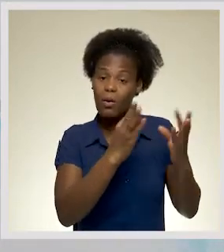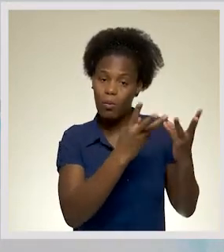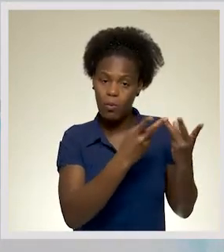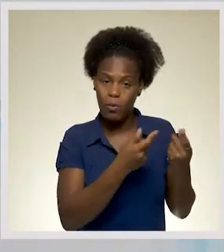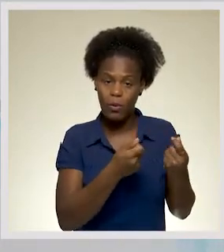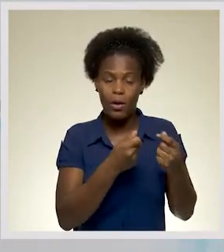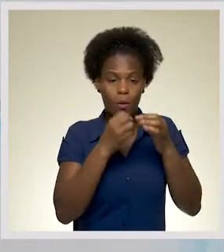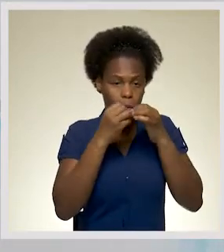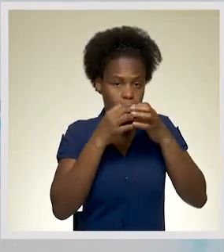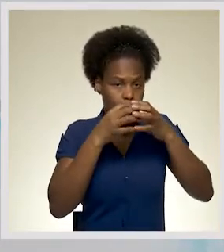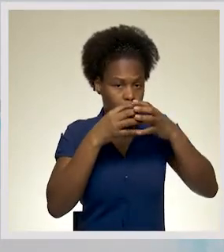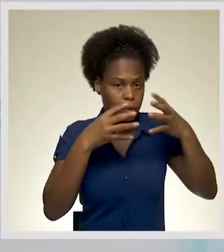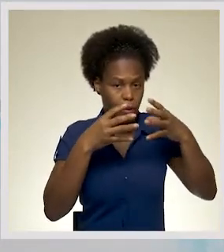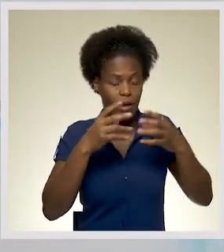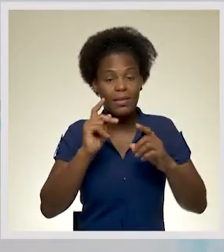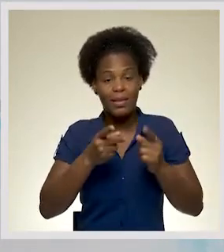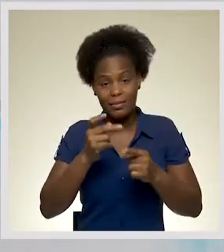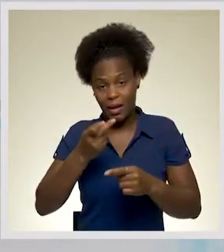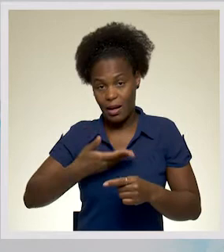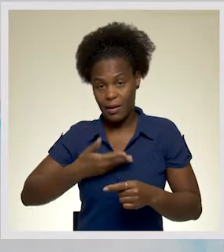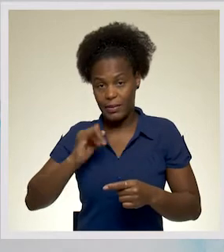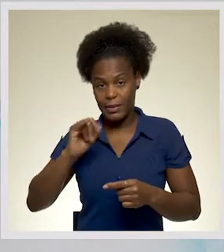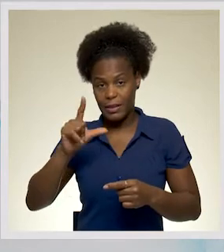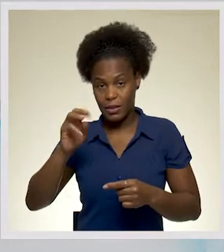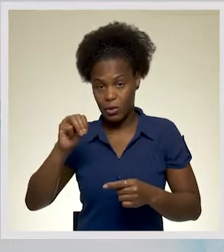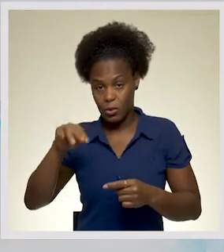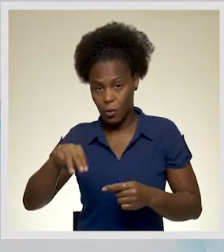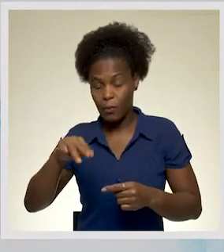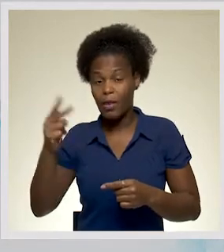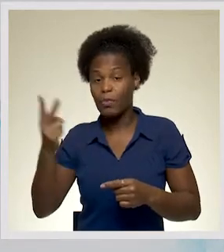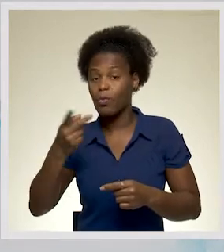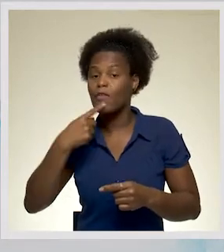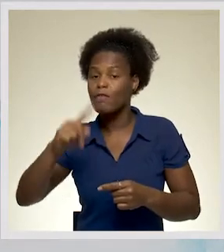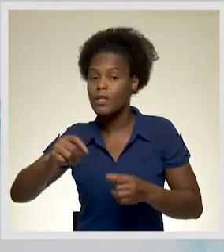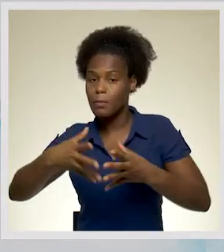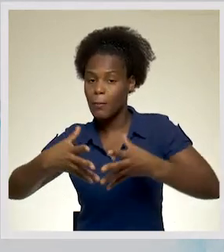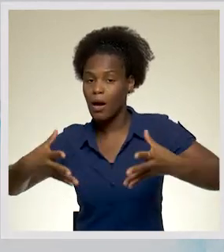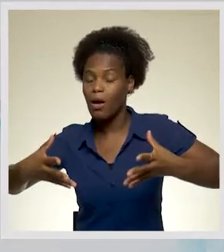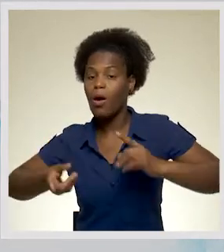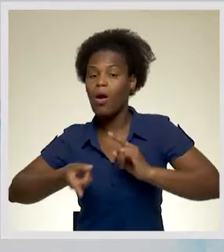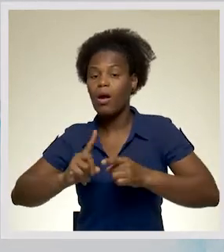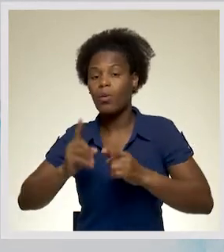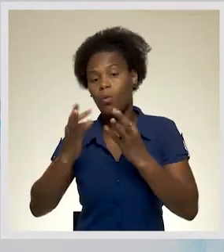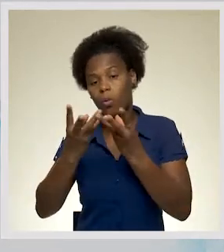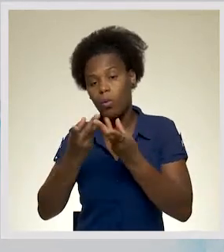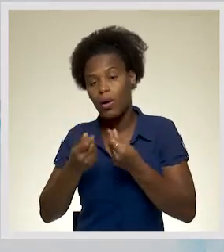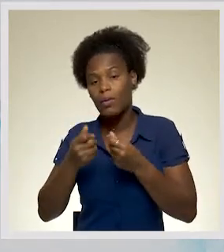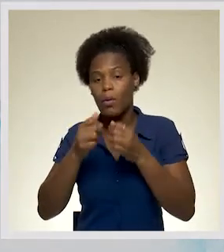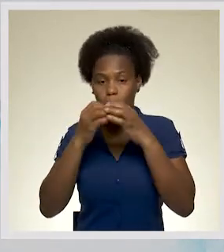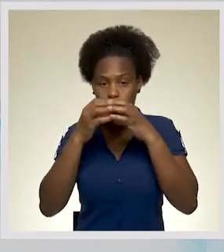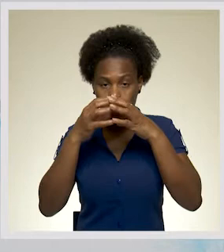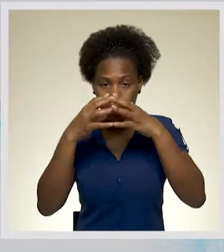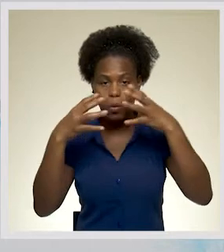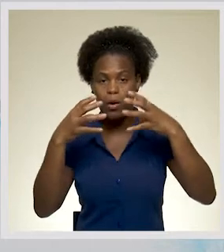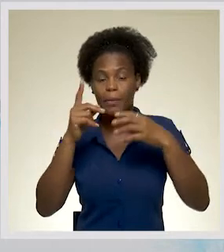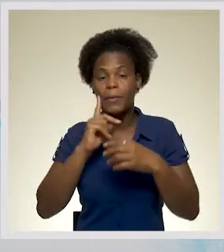é 2 vezes maior do que a quantidade dos balões da Ana. E a